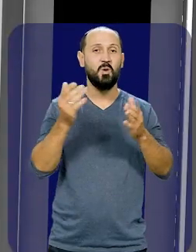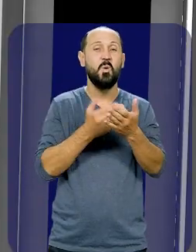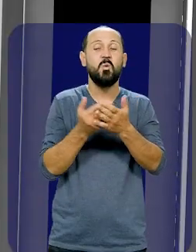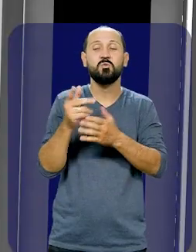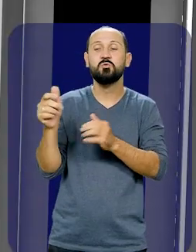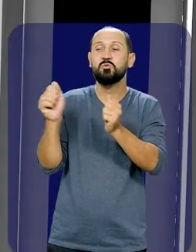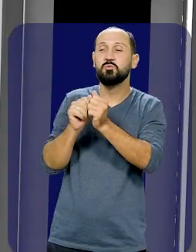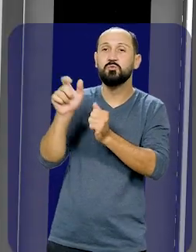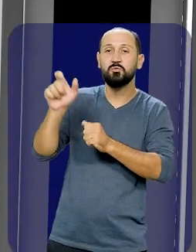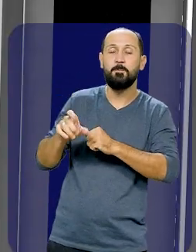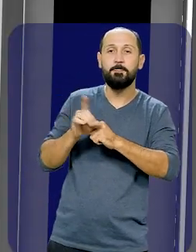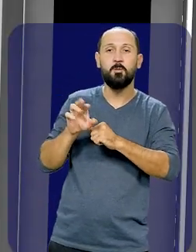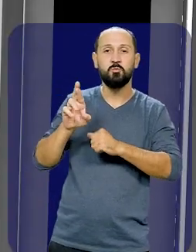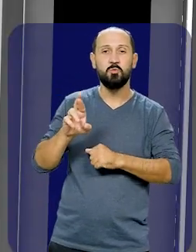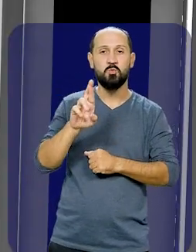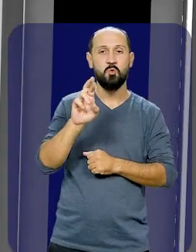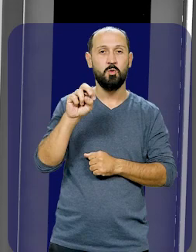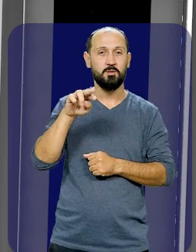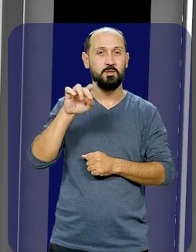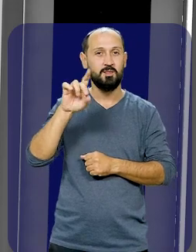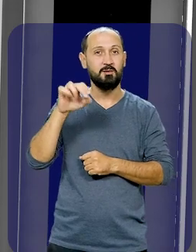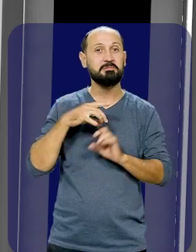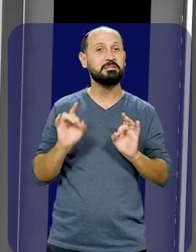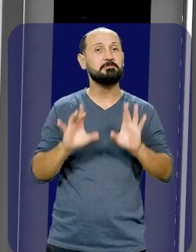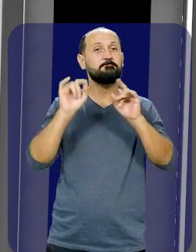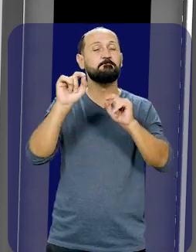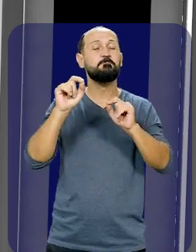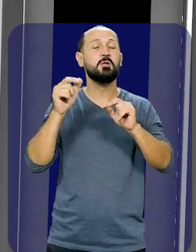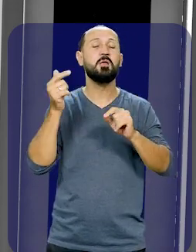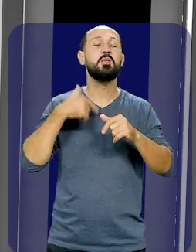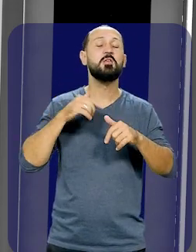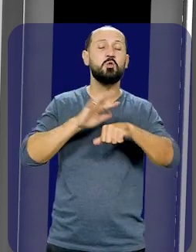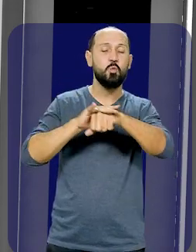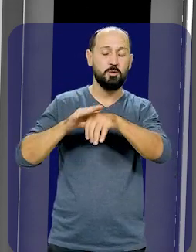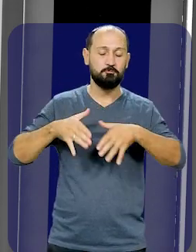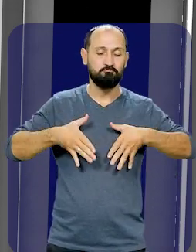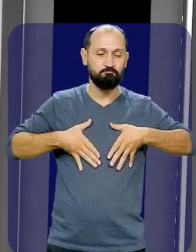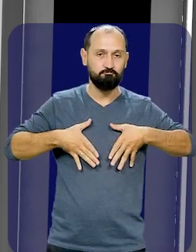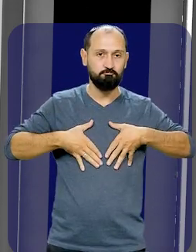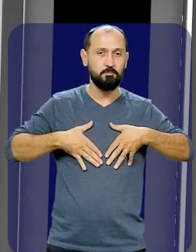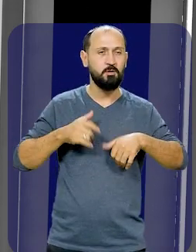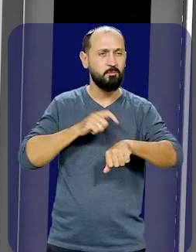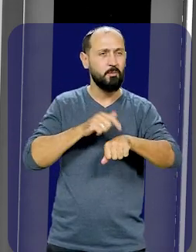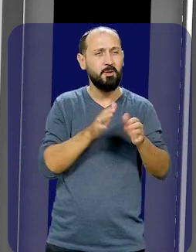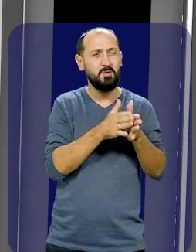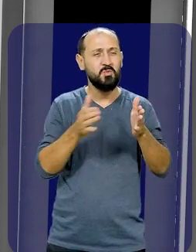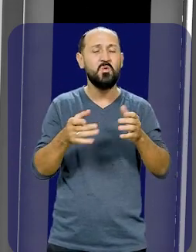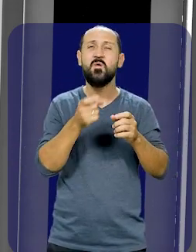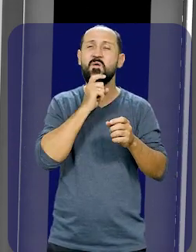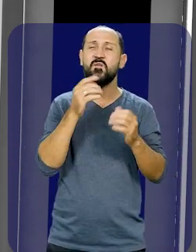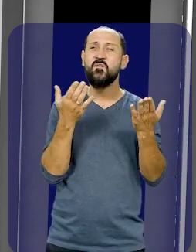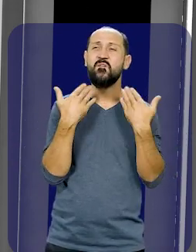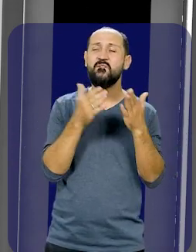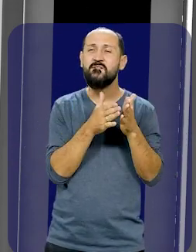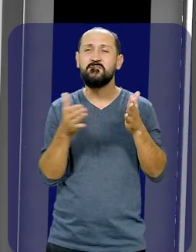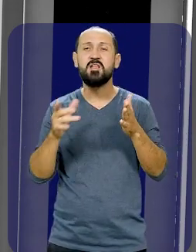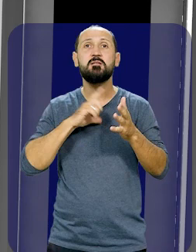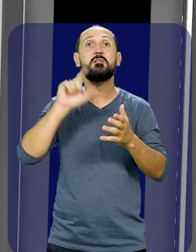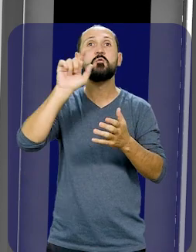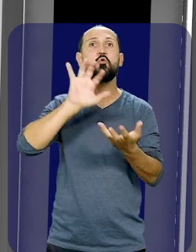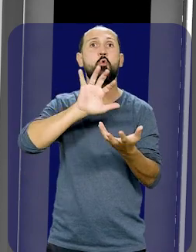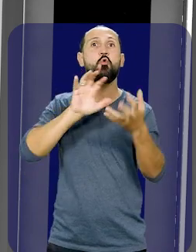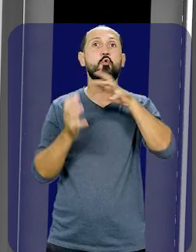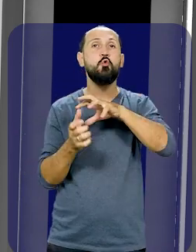Olá, hoje estou recebendo o Dr. Ronaldo Pertes, especialista em pneumologia. Durante o inverno, ocorre o que chamamos de